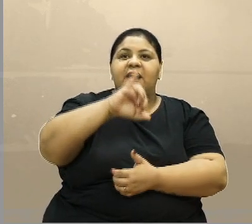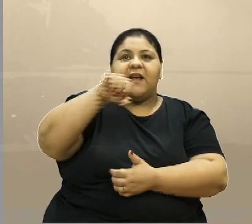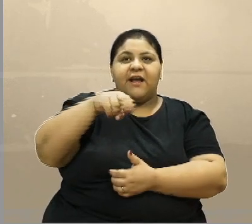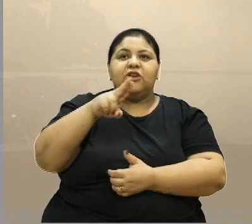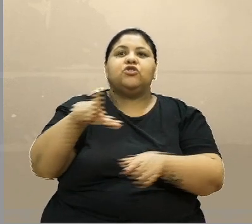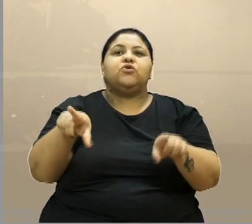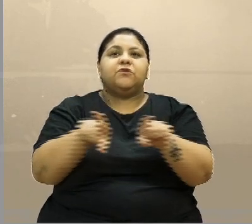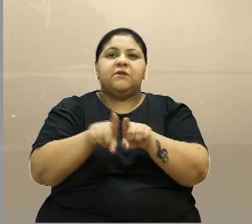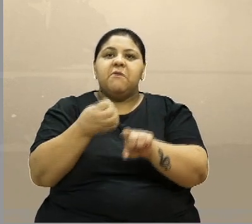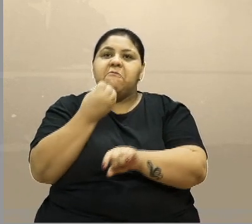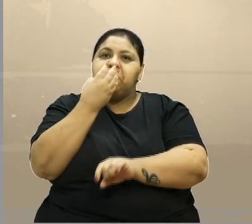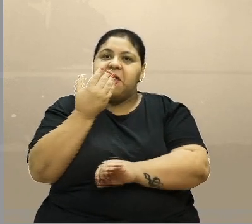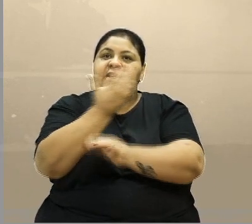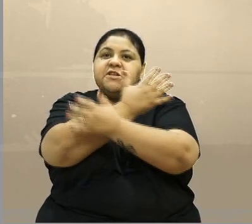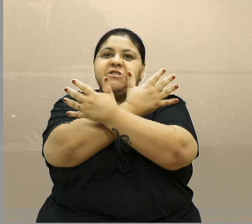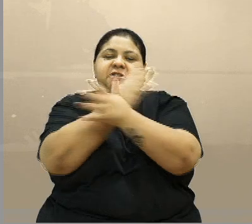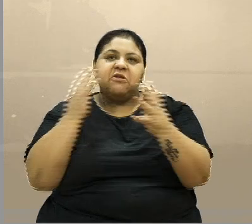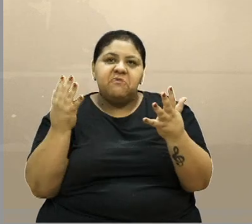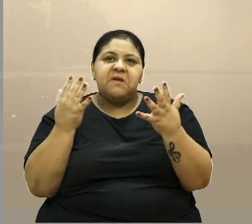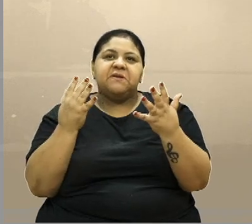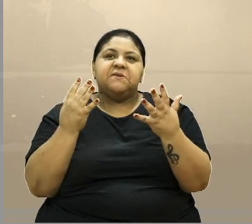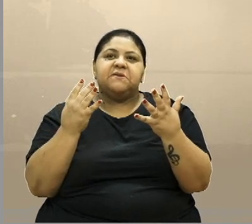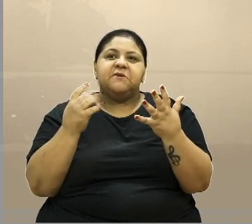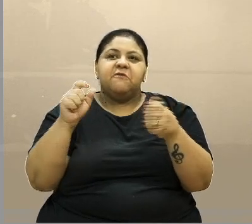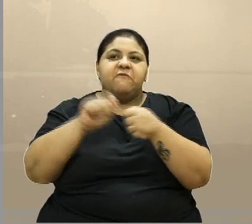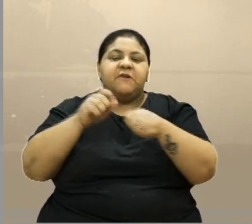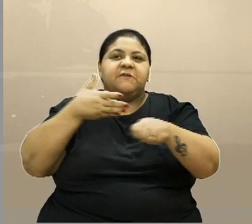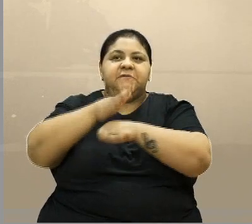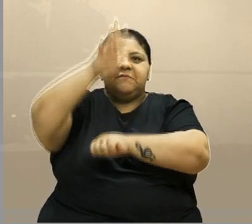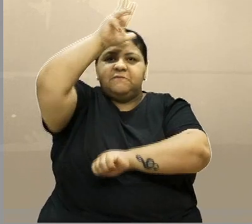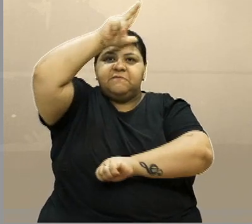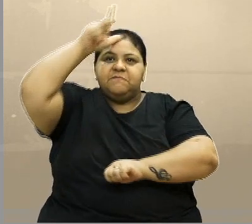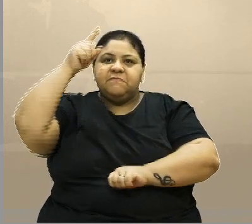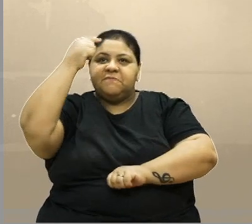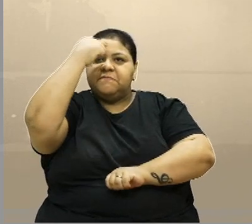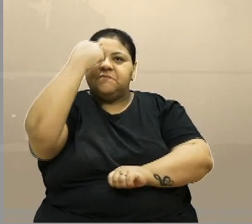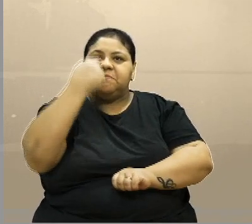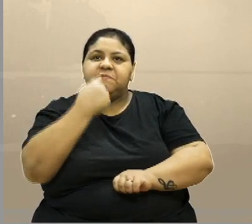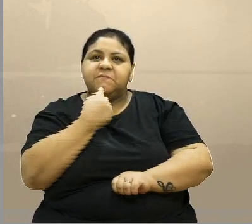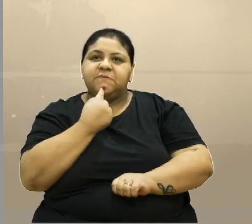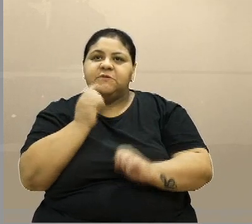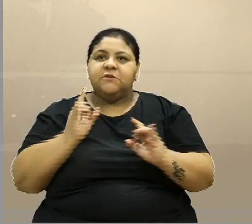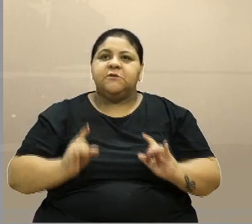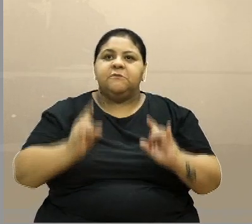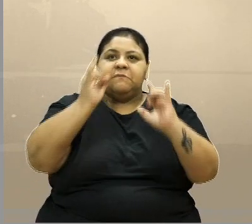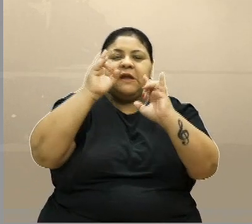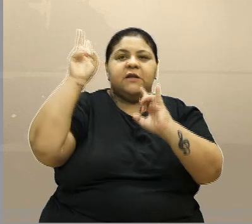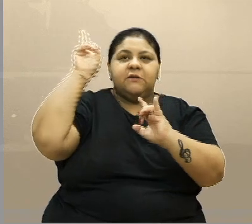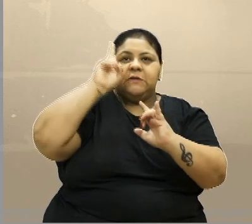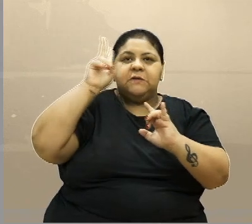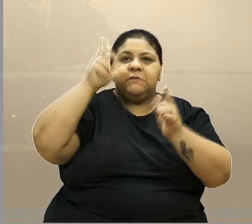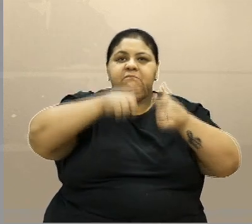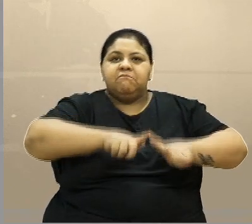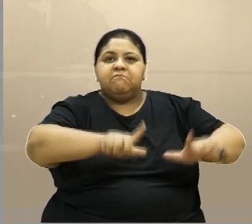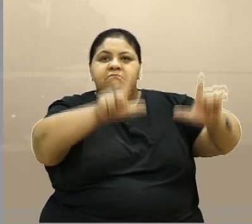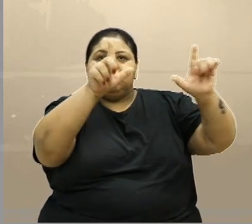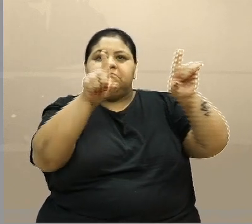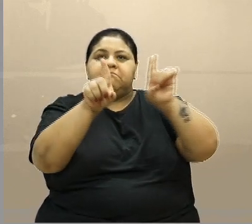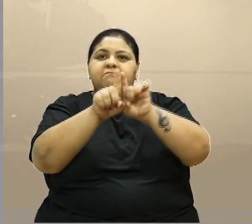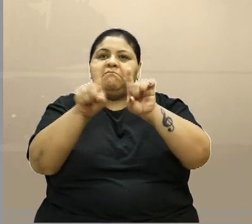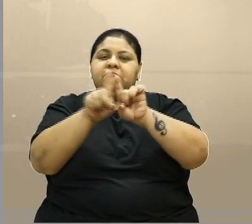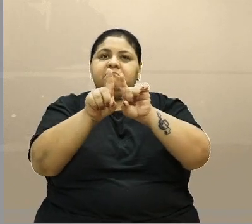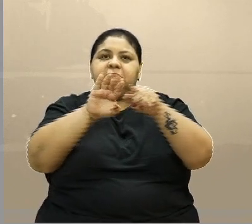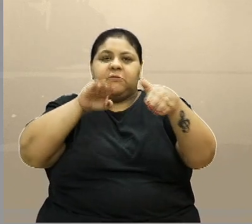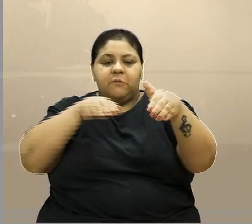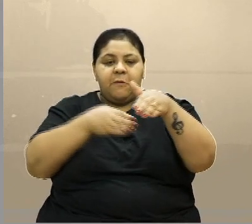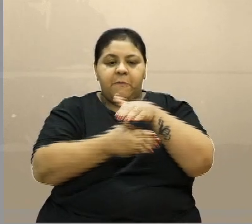de natureza imaterial do seu município. A identificação de prédios históricos com placas informativas, a lei do Banco do Esporte, foi nossa